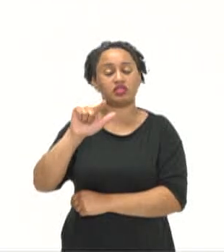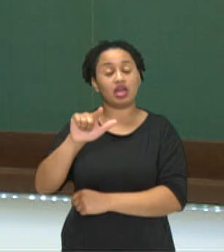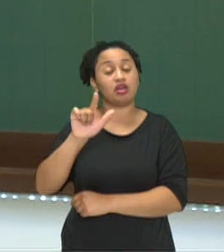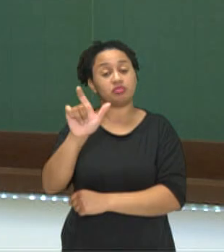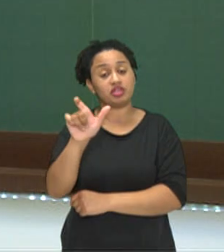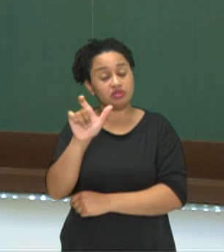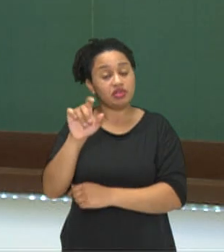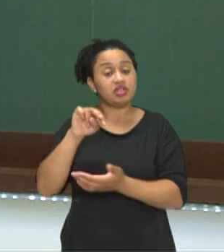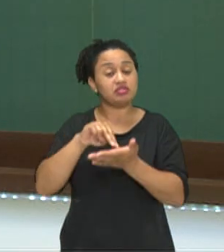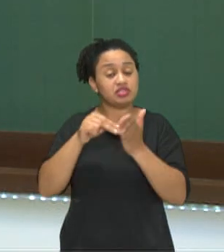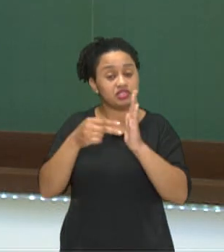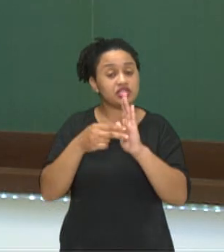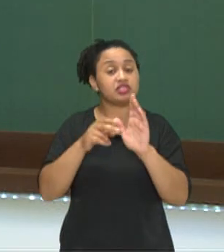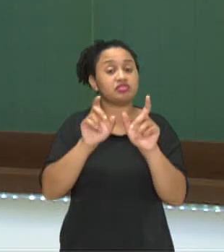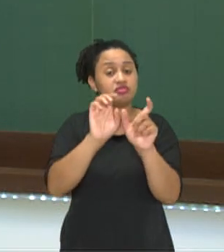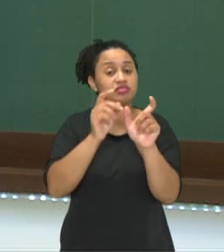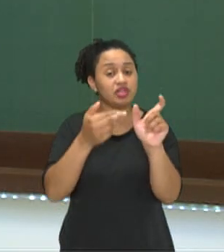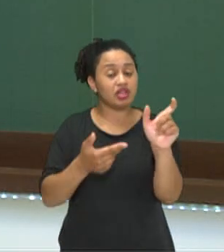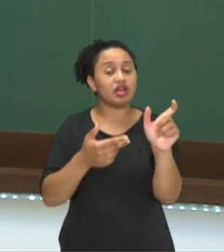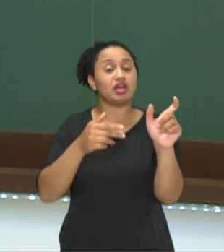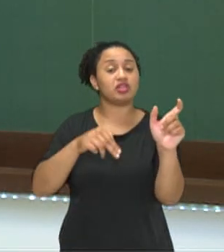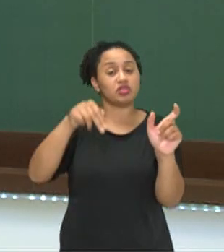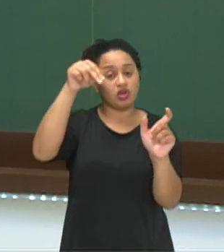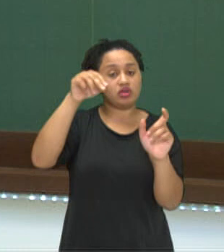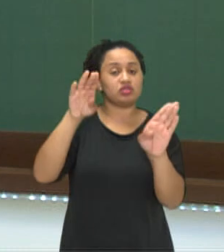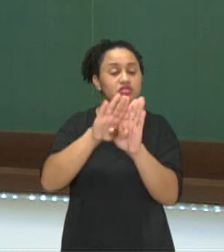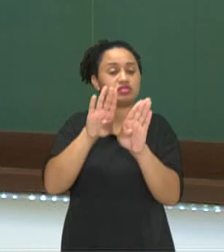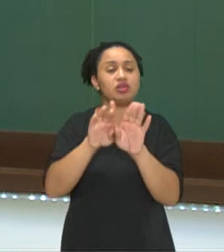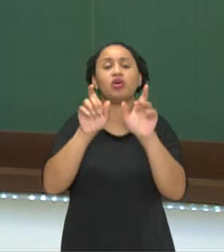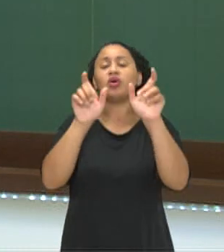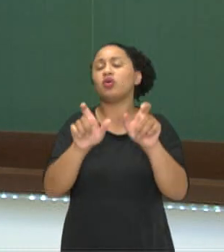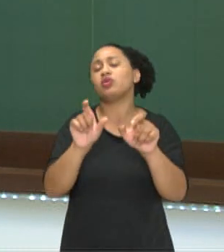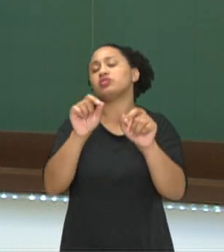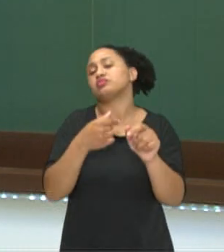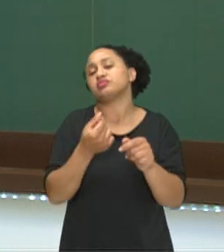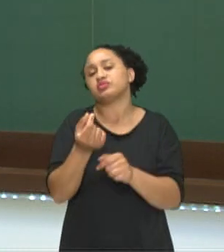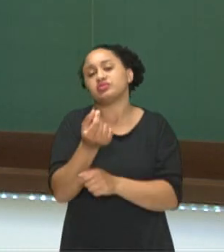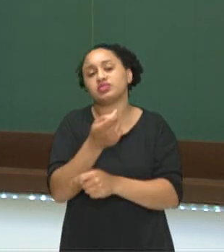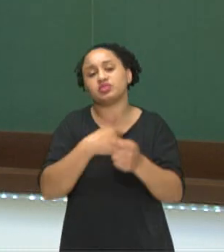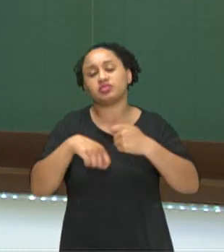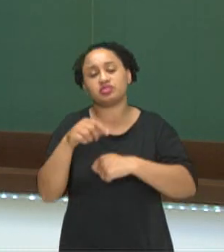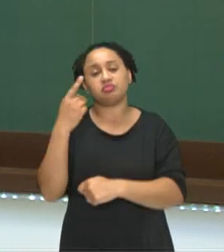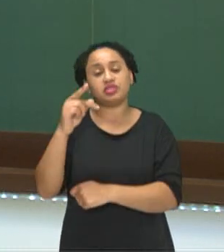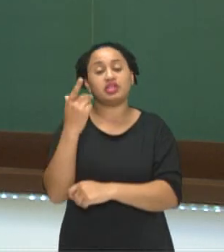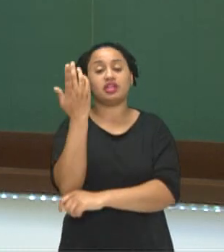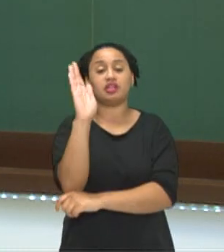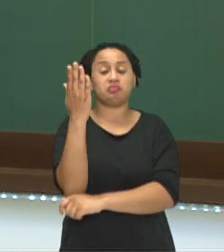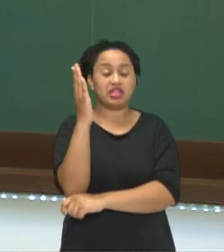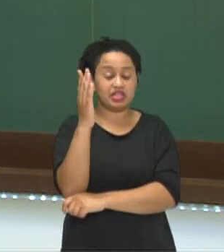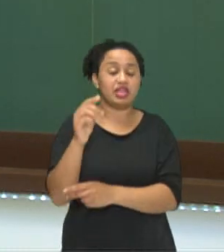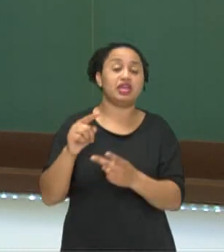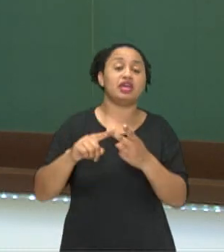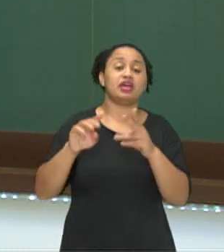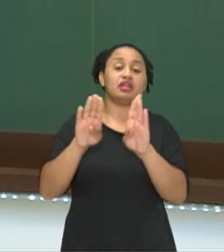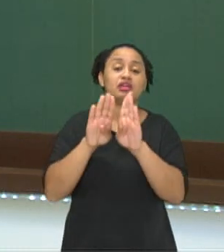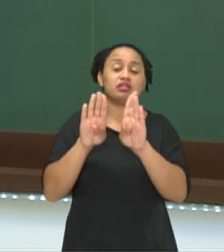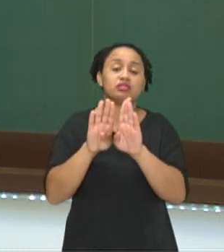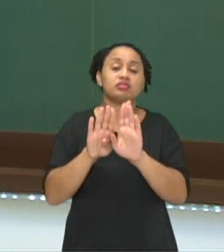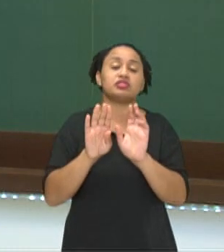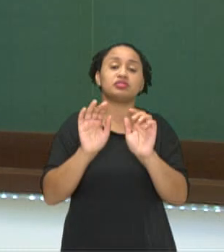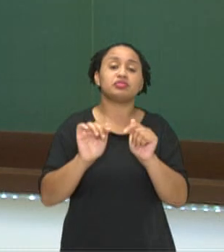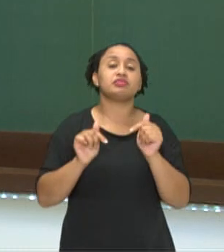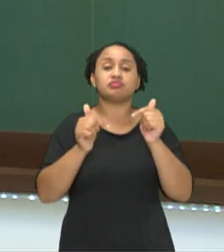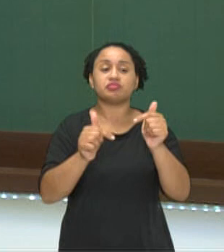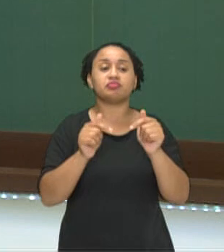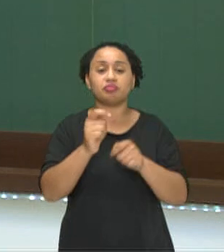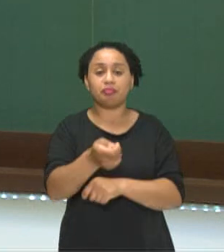setentrional é um sinônimo também de norte. E da onde vem a renda desses países? Principalmente da exploração madeireira e também da